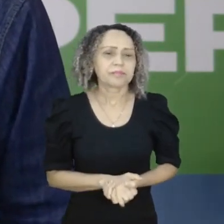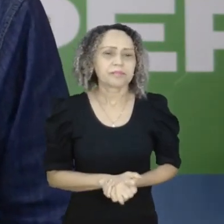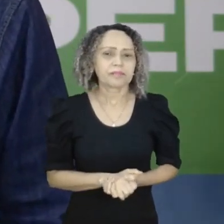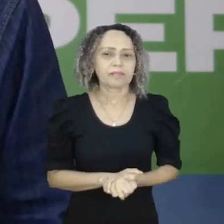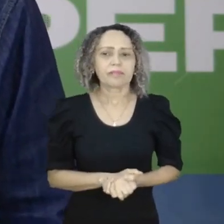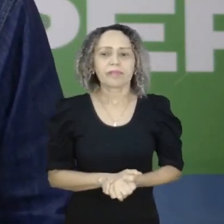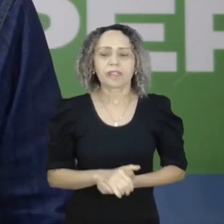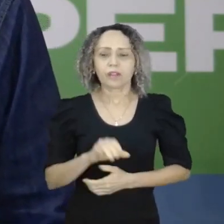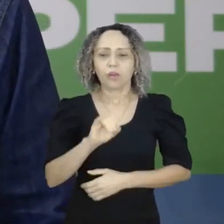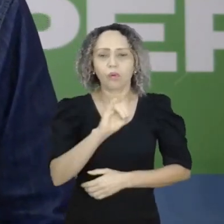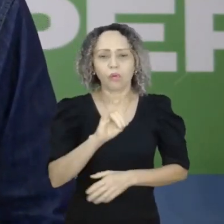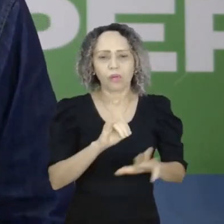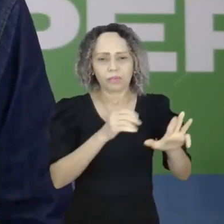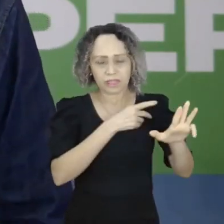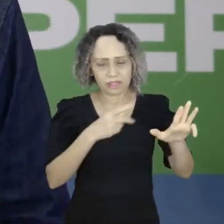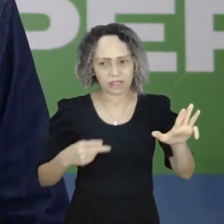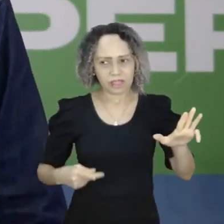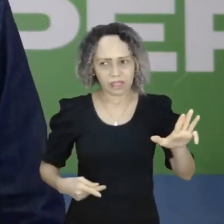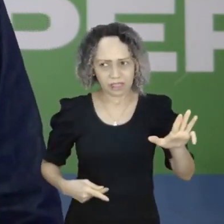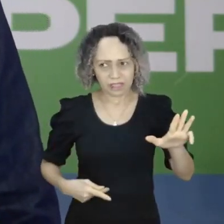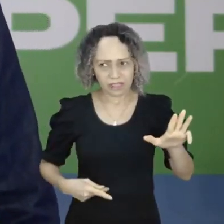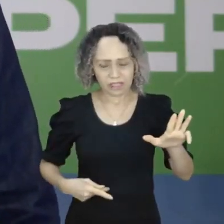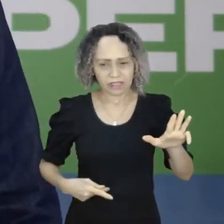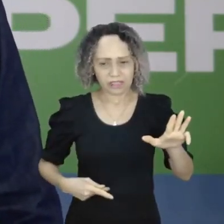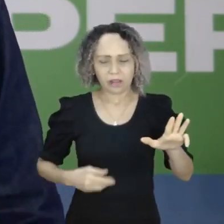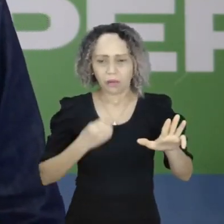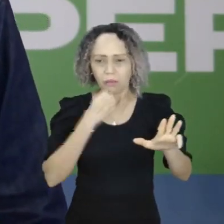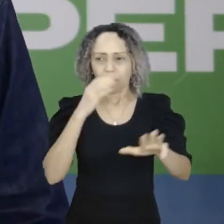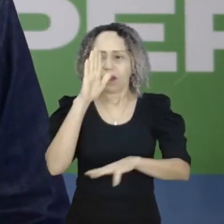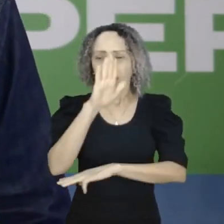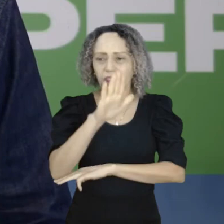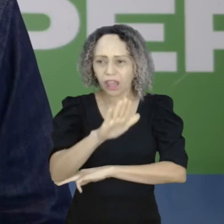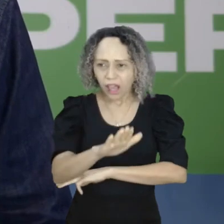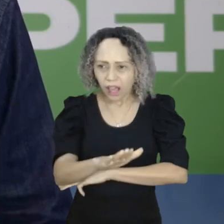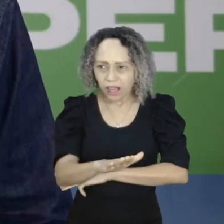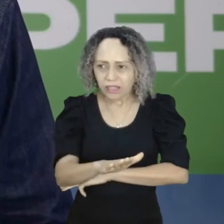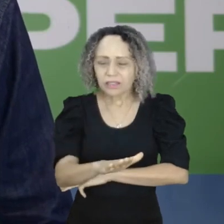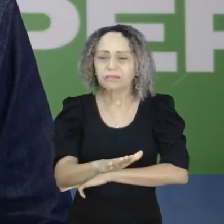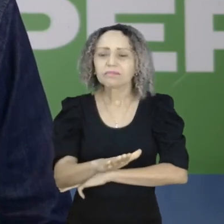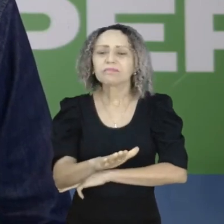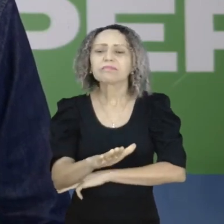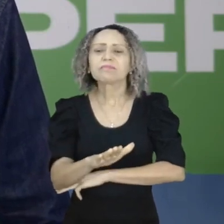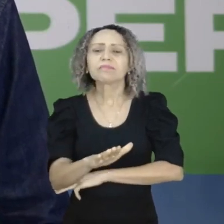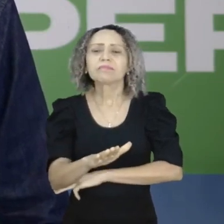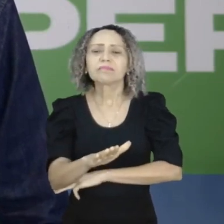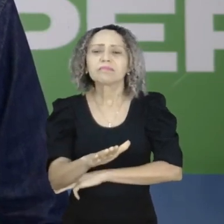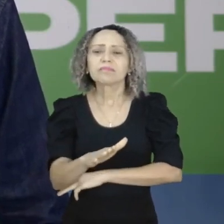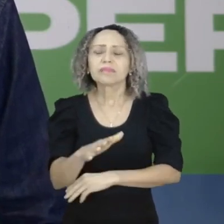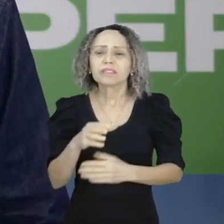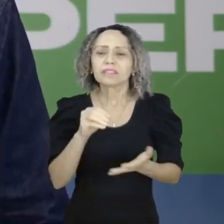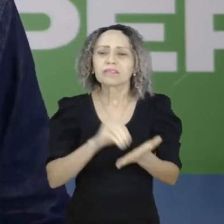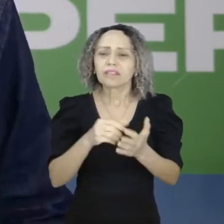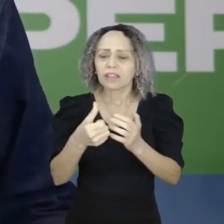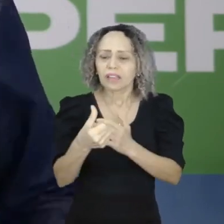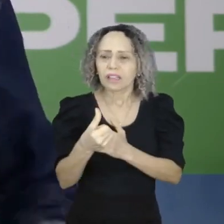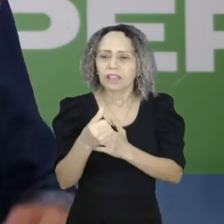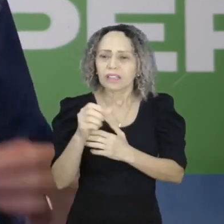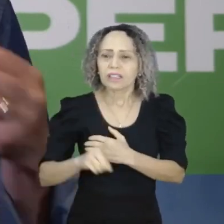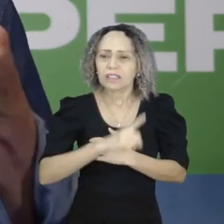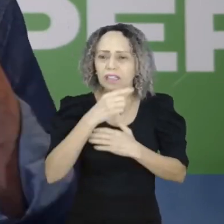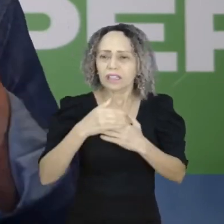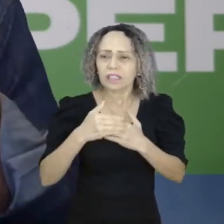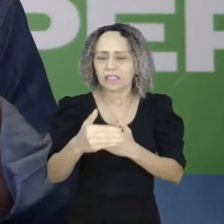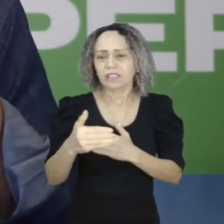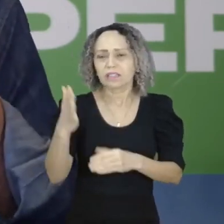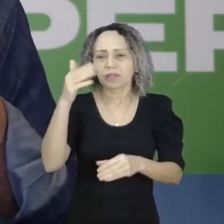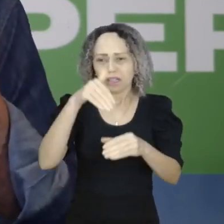Oi, presidente. Boa tarde. Simone Iglesias, da Bloomberg. Tudo bem? É, 6 dias para a eleição, a gente vê um